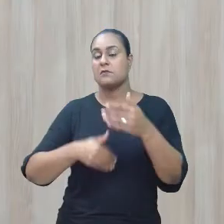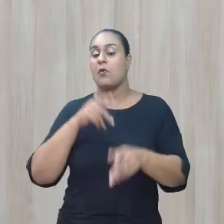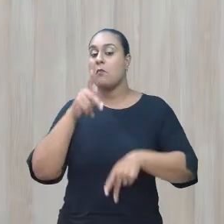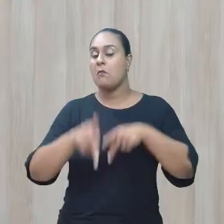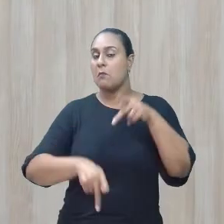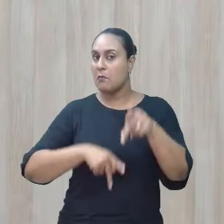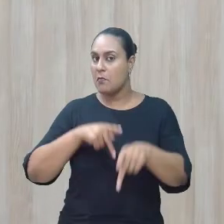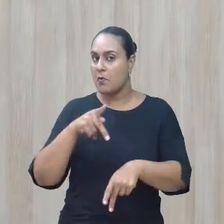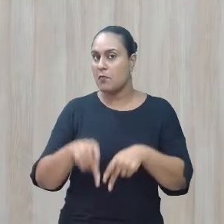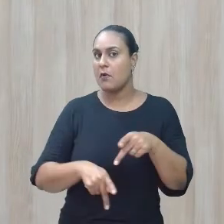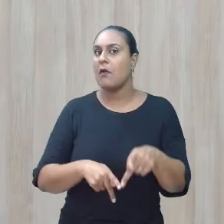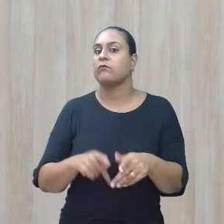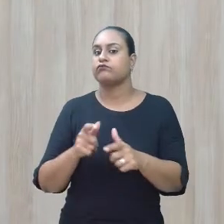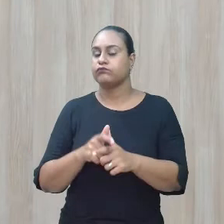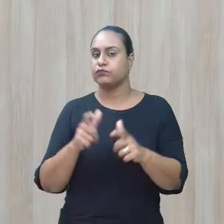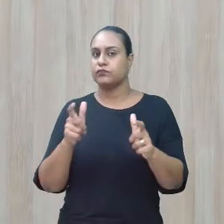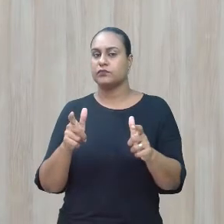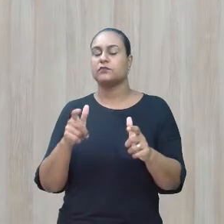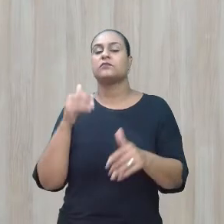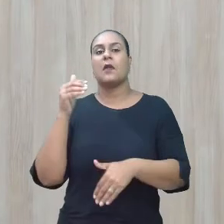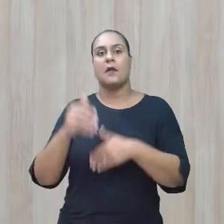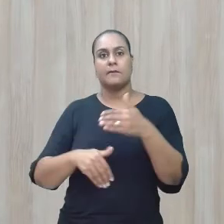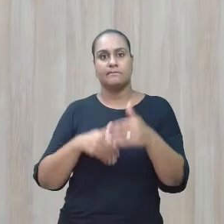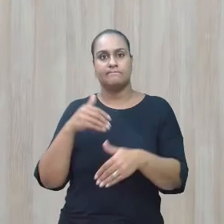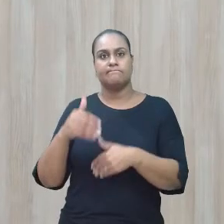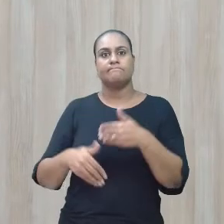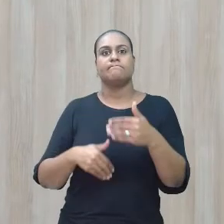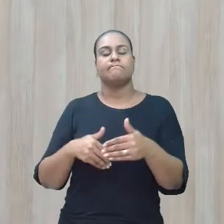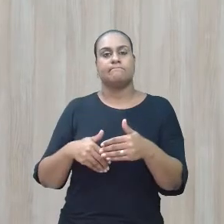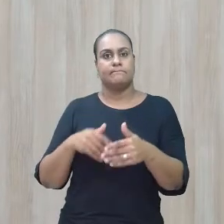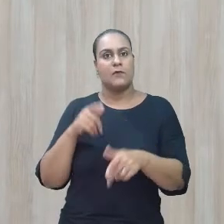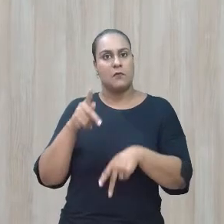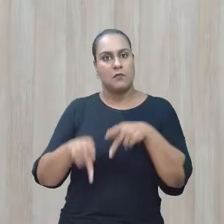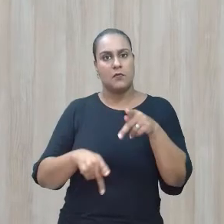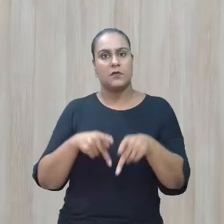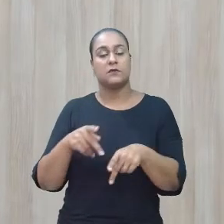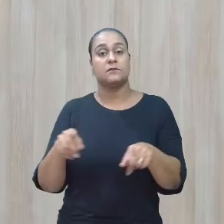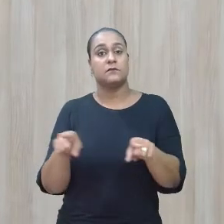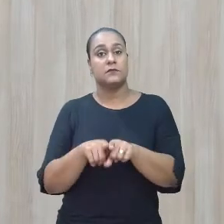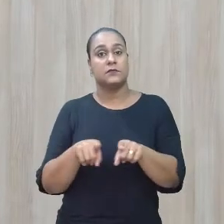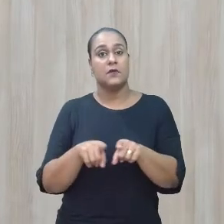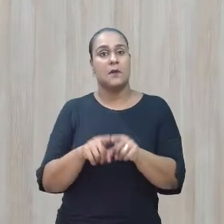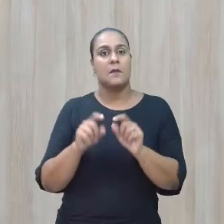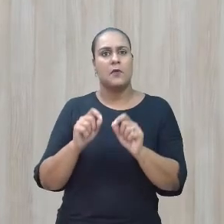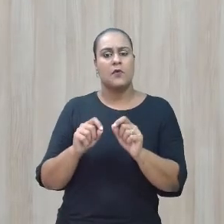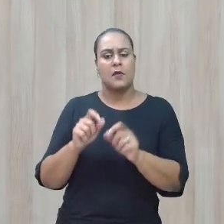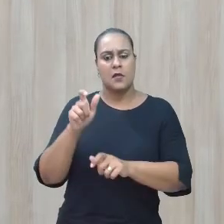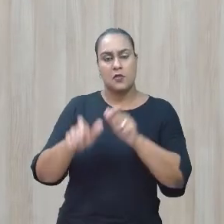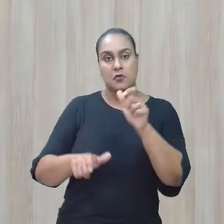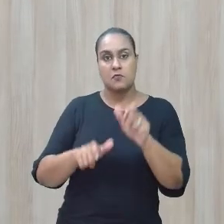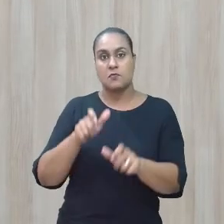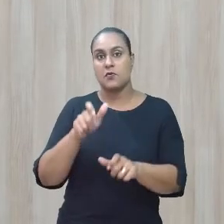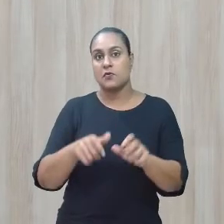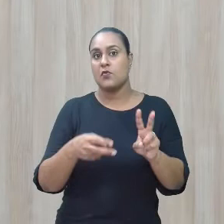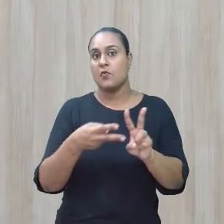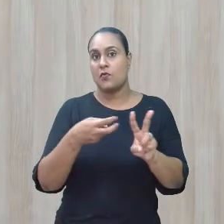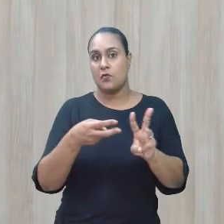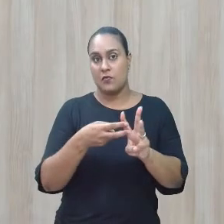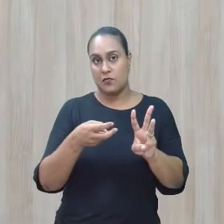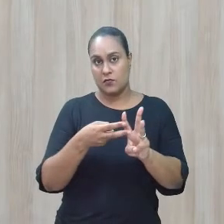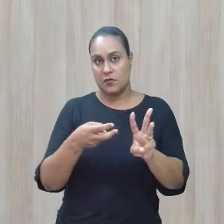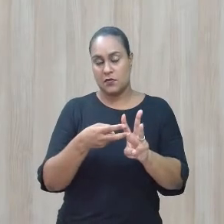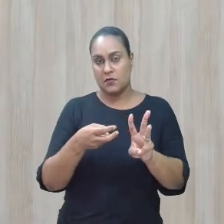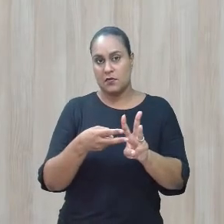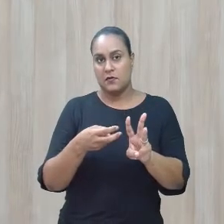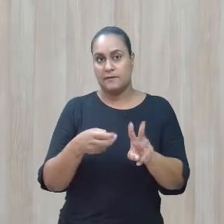popular, né, uma grande participação das camadas excluídas, sobretudo sujeitos indígenas, tá bom? Então nós